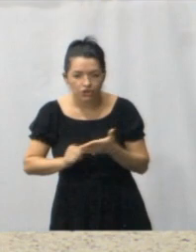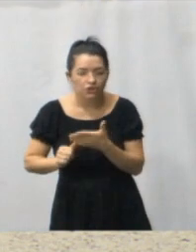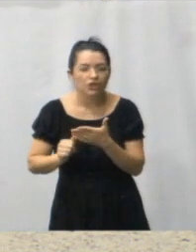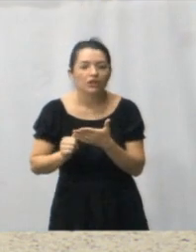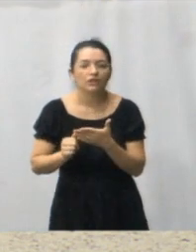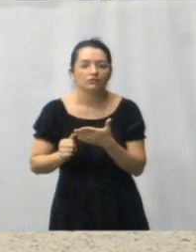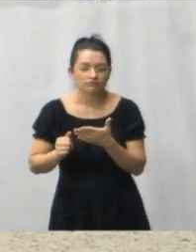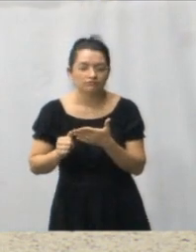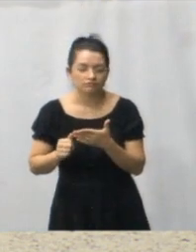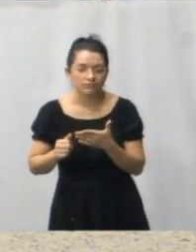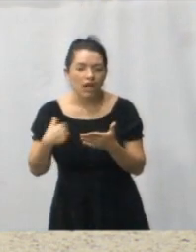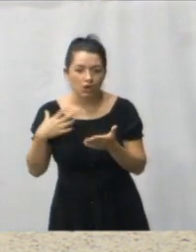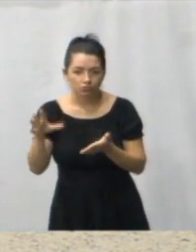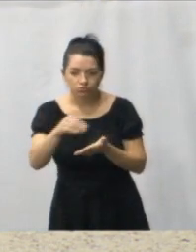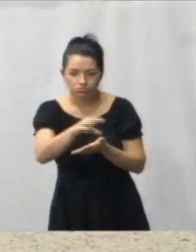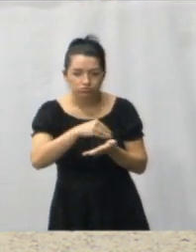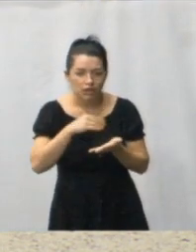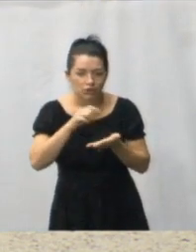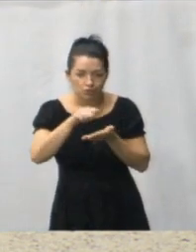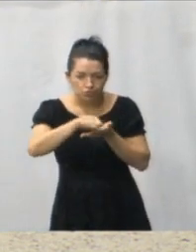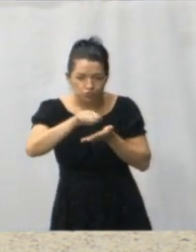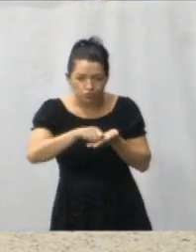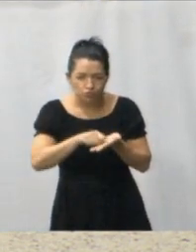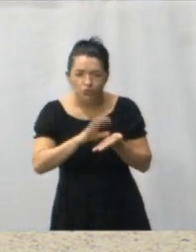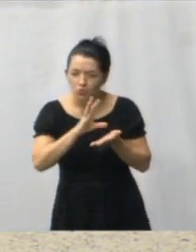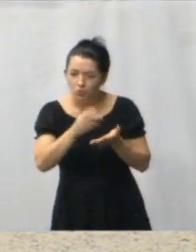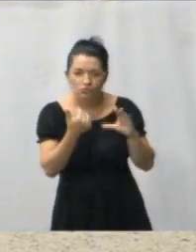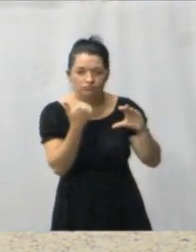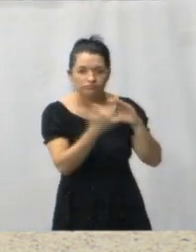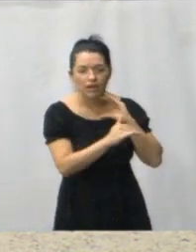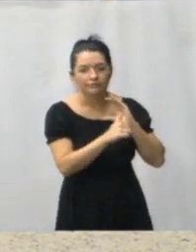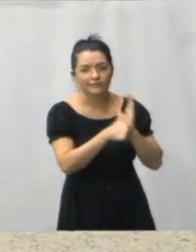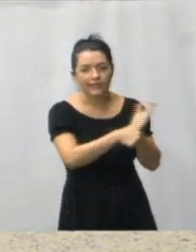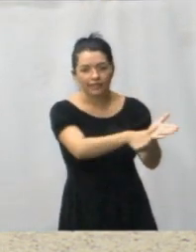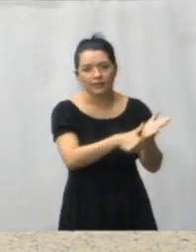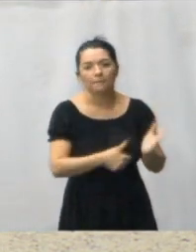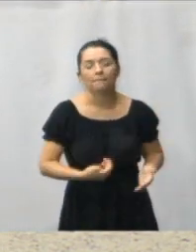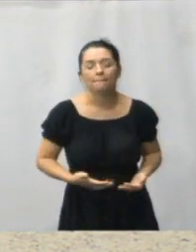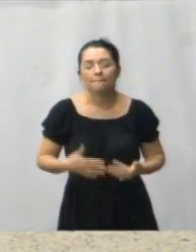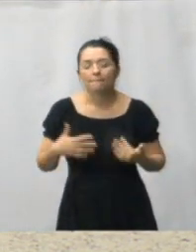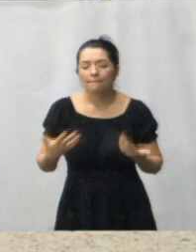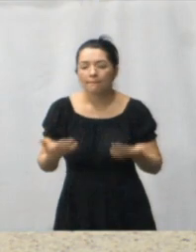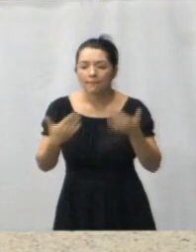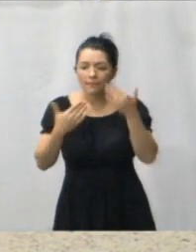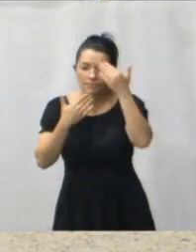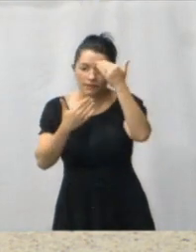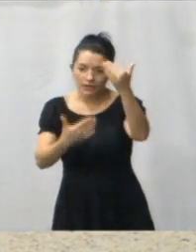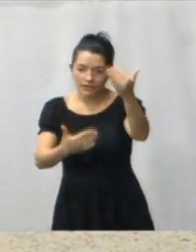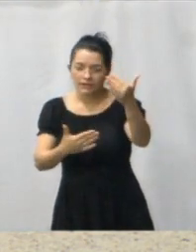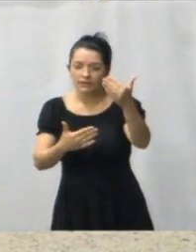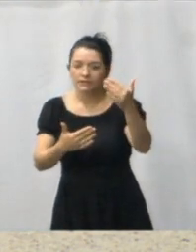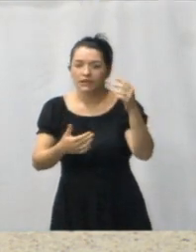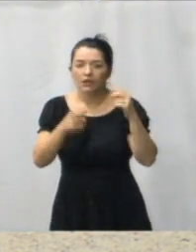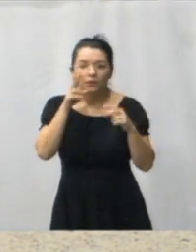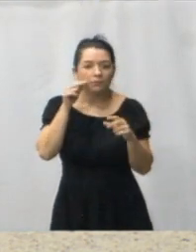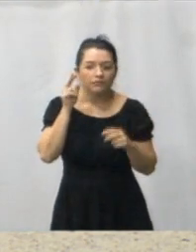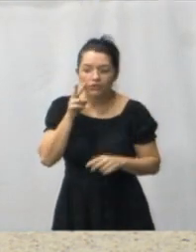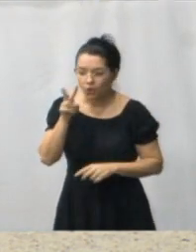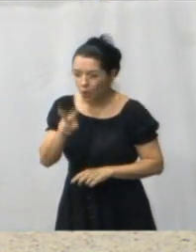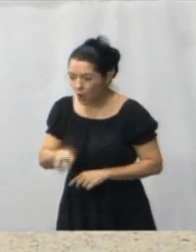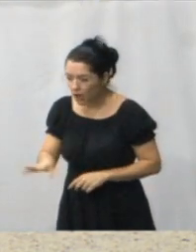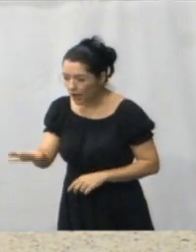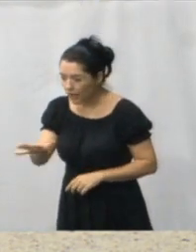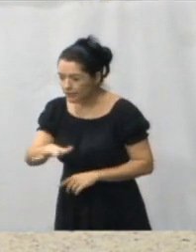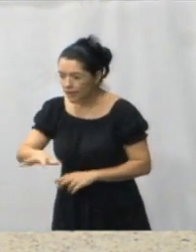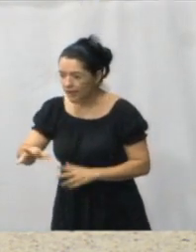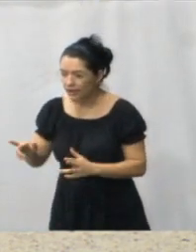Então, do mais, agradecer o olhar atento do prefeito na região da Grande São Pedro. O prefeito tem estado presente lá.